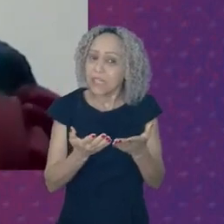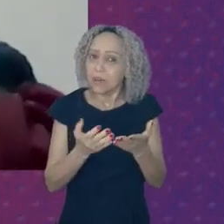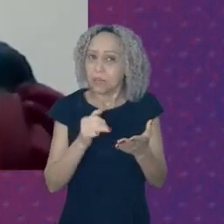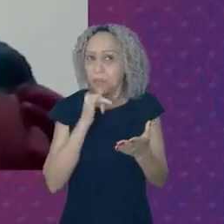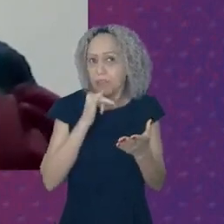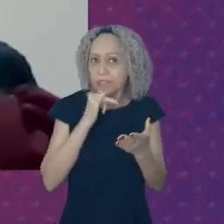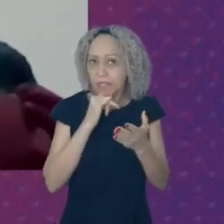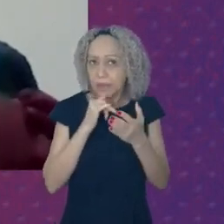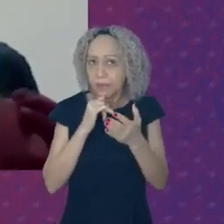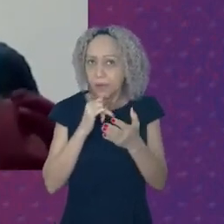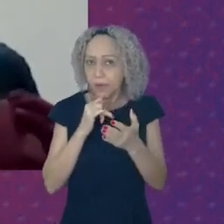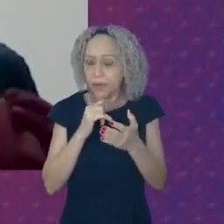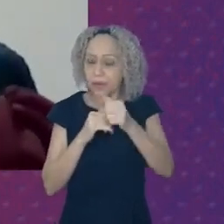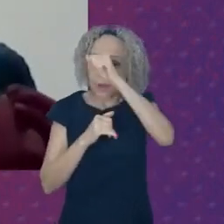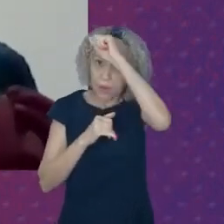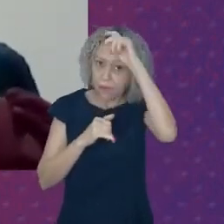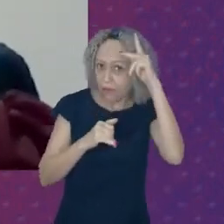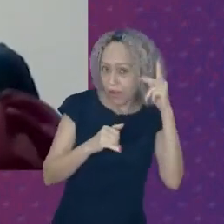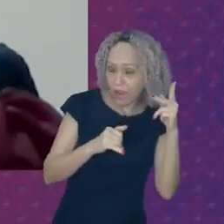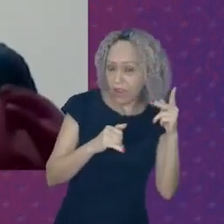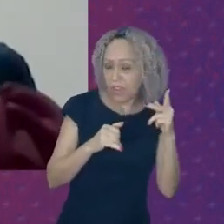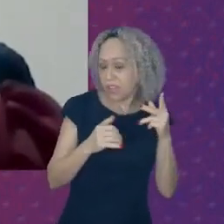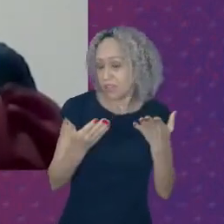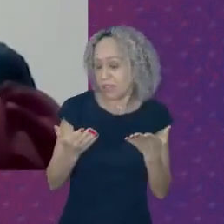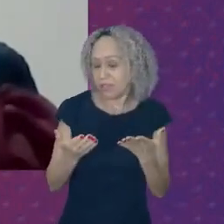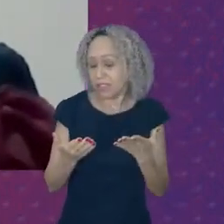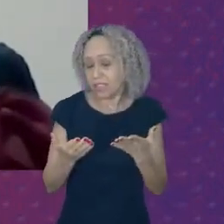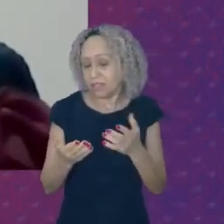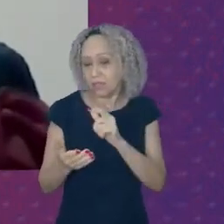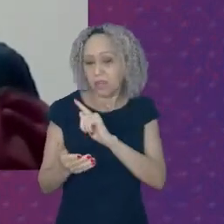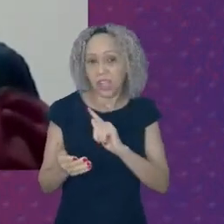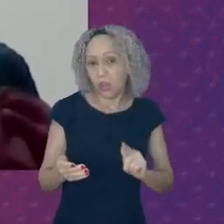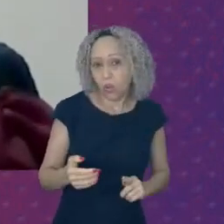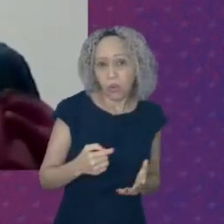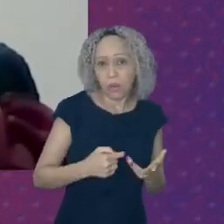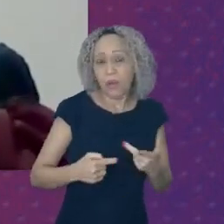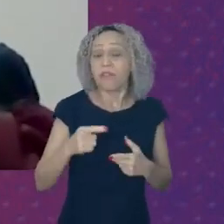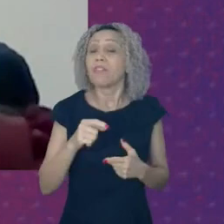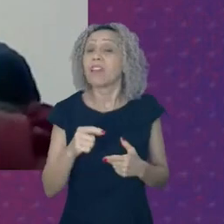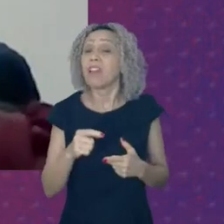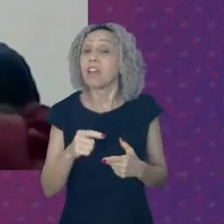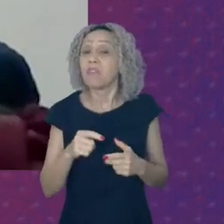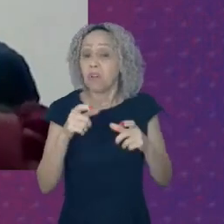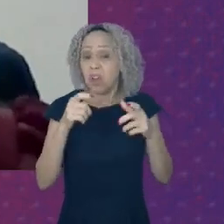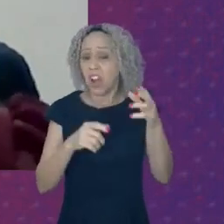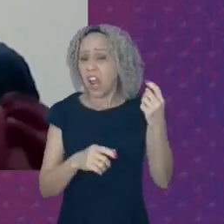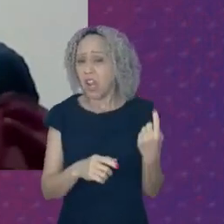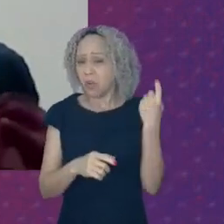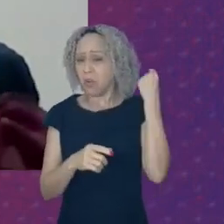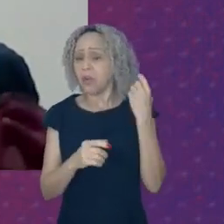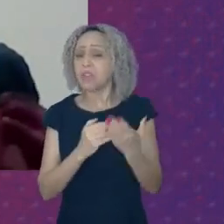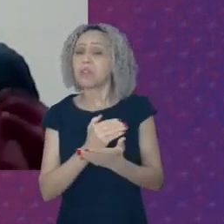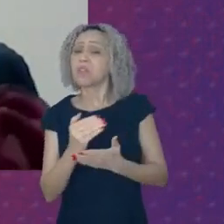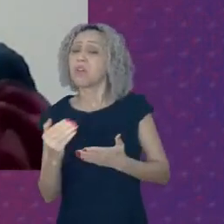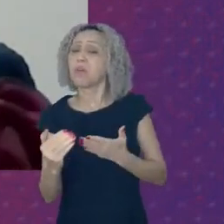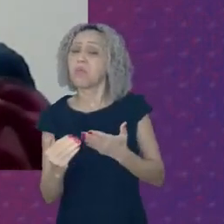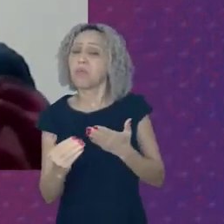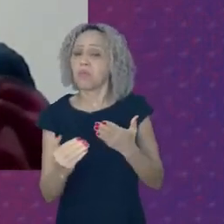nos desafia todo dia. Parece que a gente precisa estar provando de que nós podemos, de que a gente é capaz.